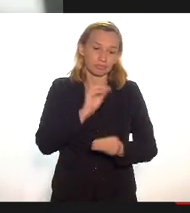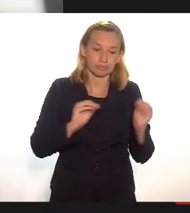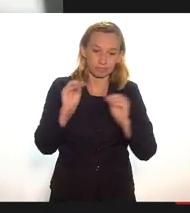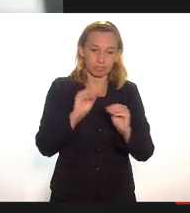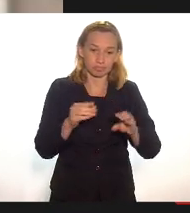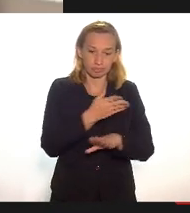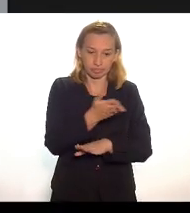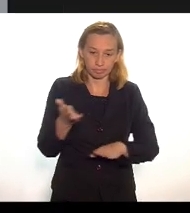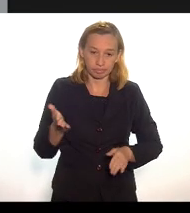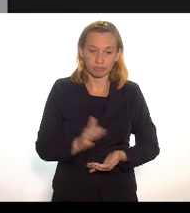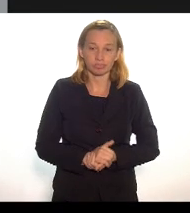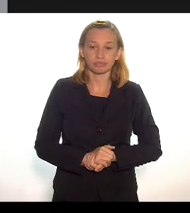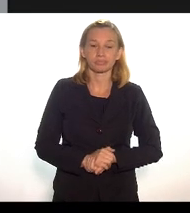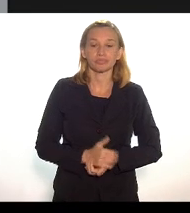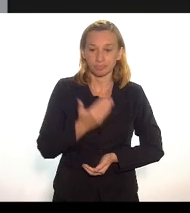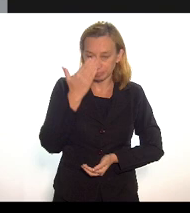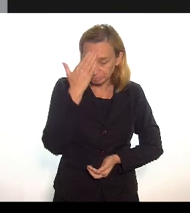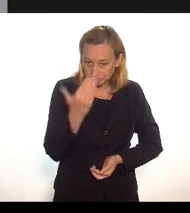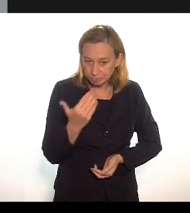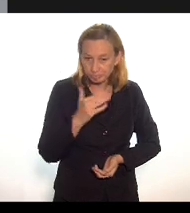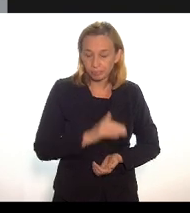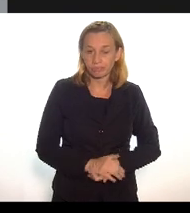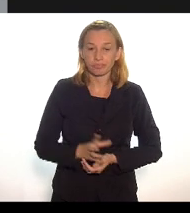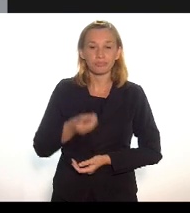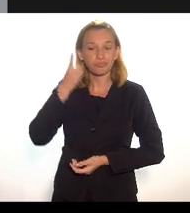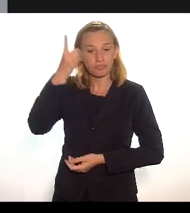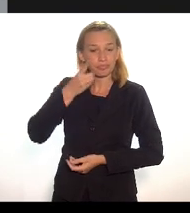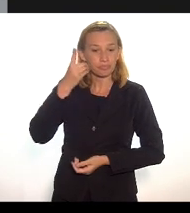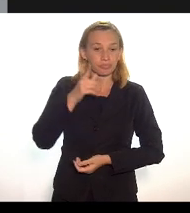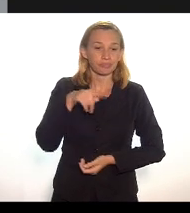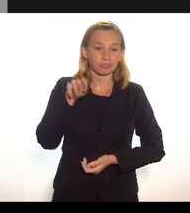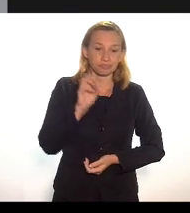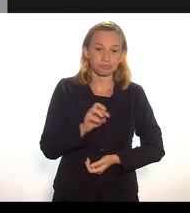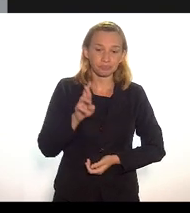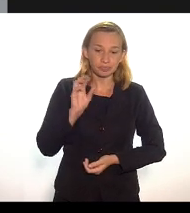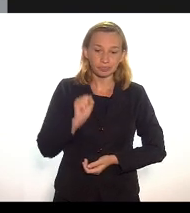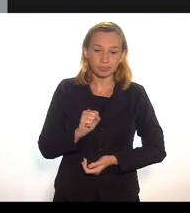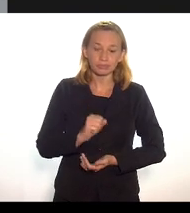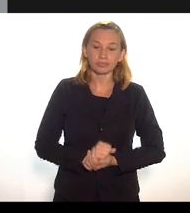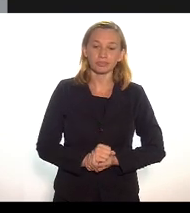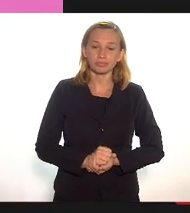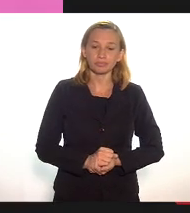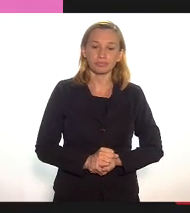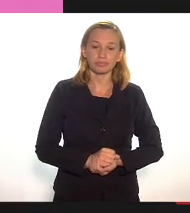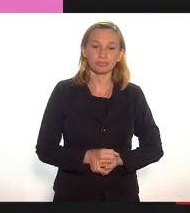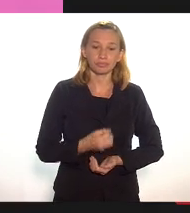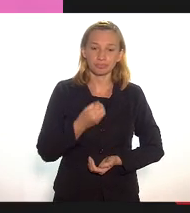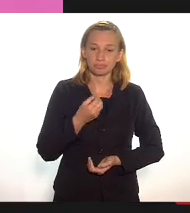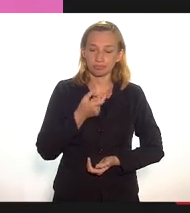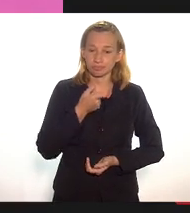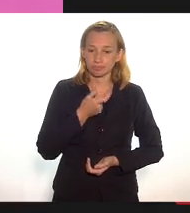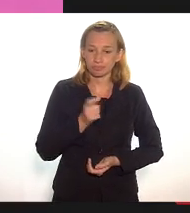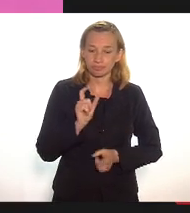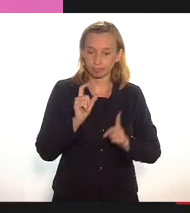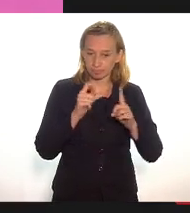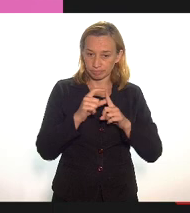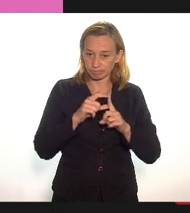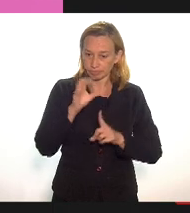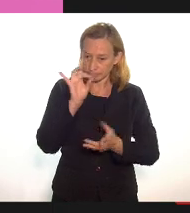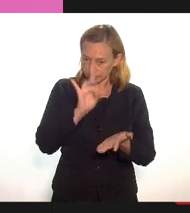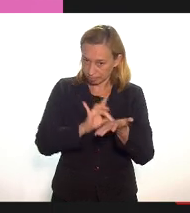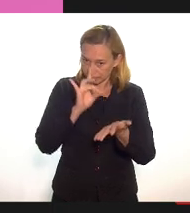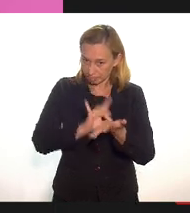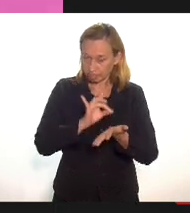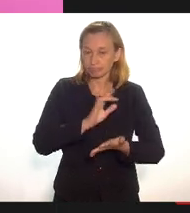todos. Obrigado. Deputado Paulo Ramos, palavras duras, mas palavras sempre